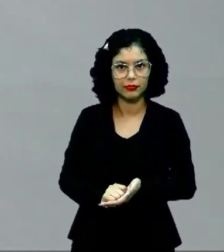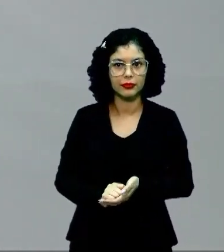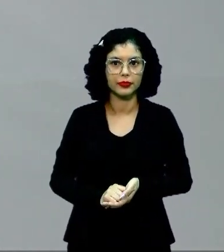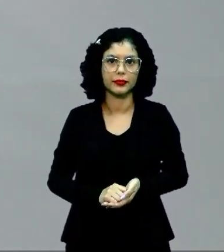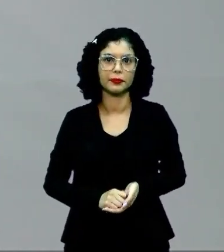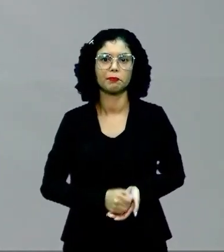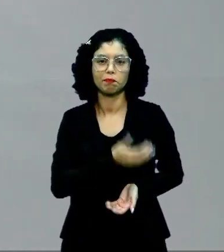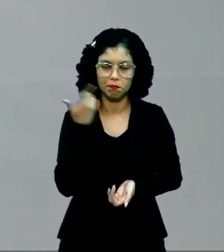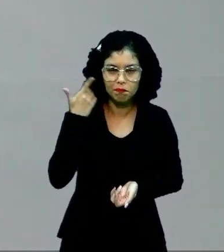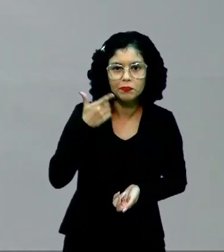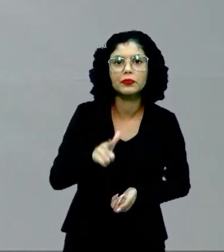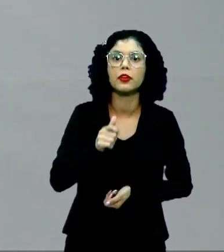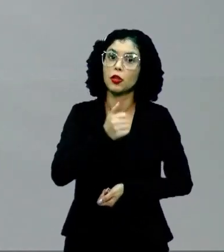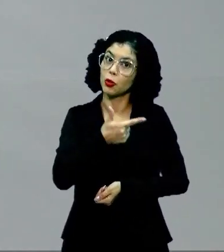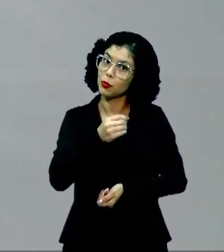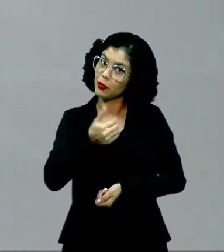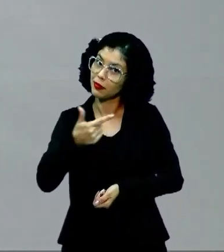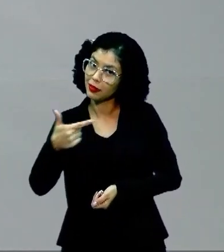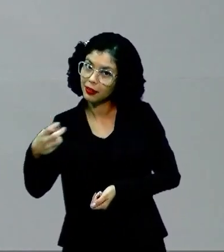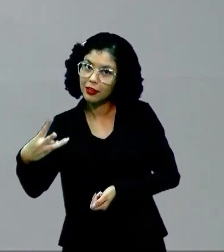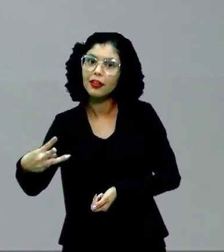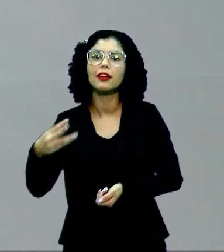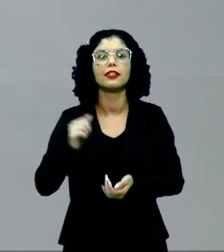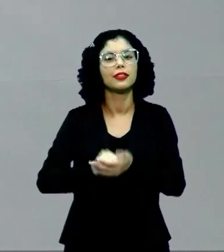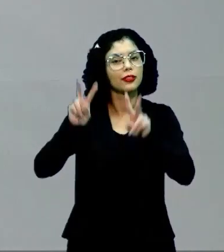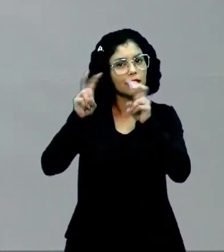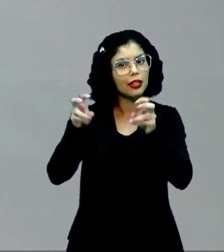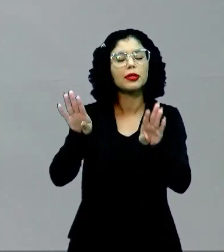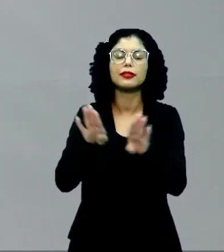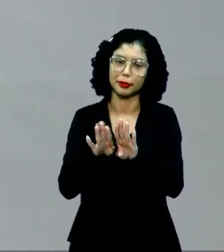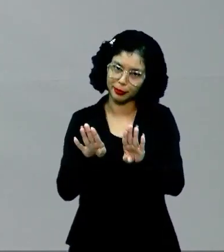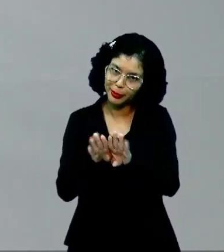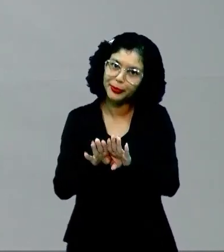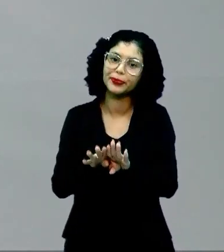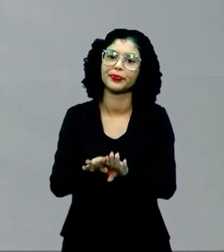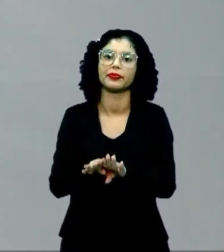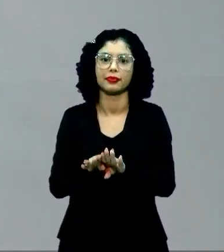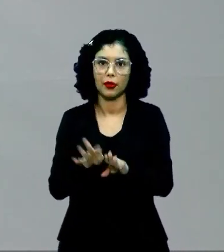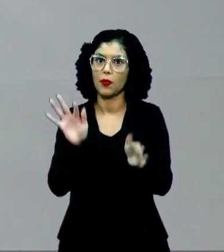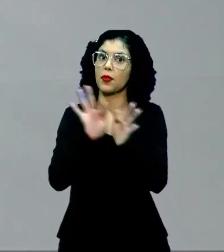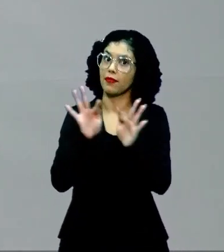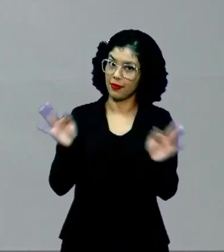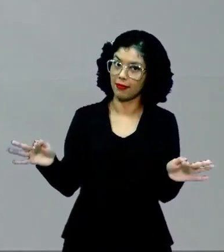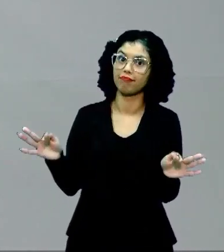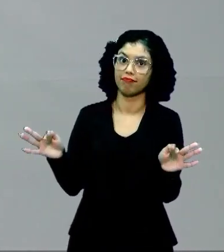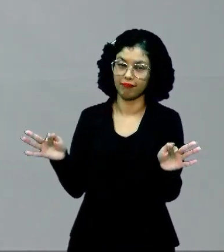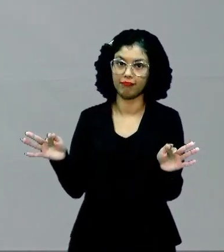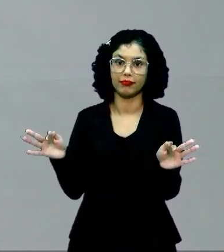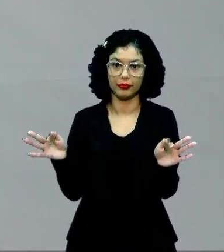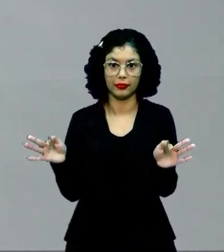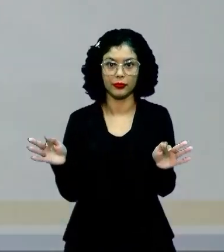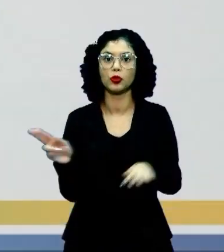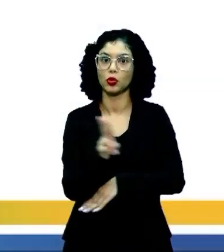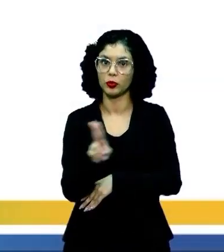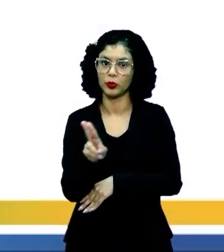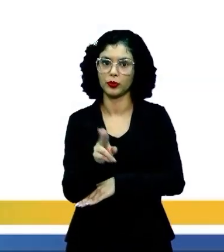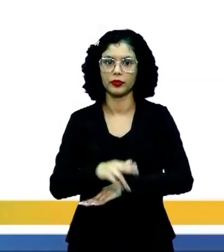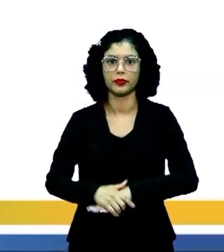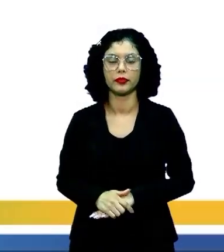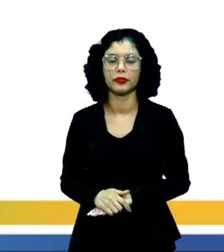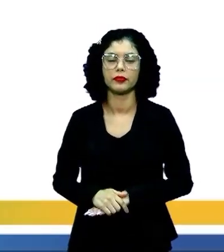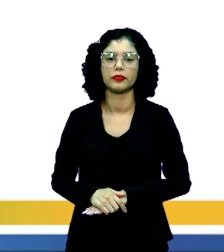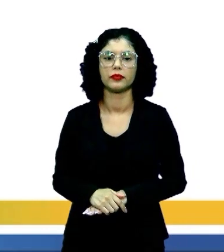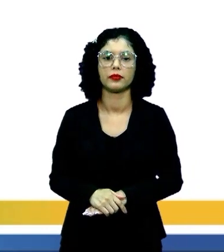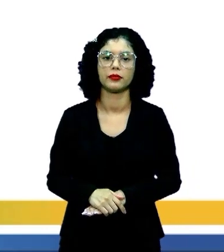Vamos torcer que em 2023 o tema do Enem também seja uma frase nominal, tá